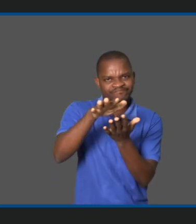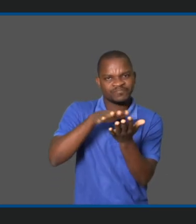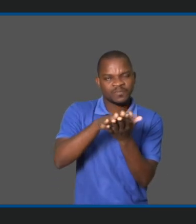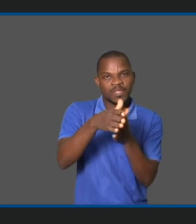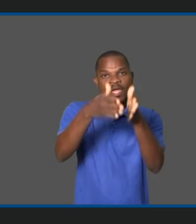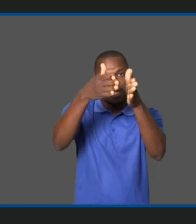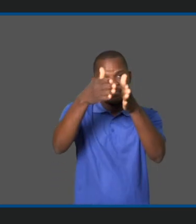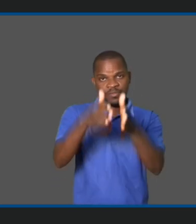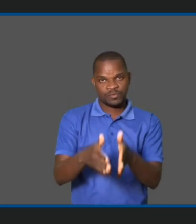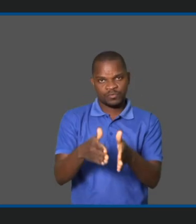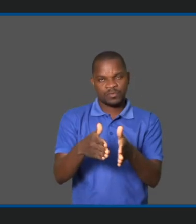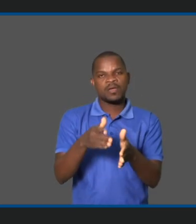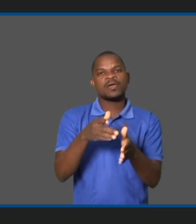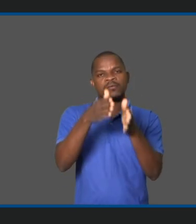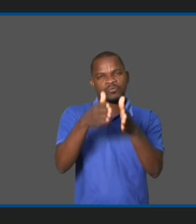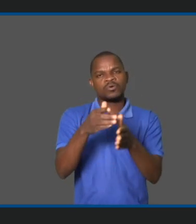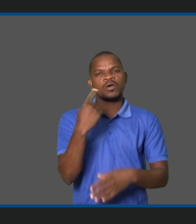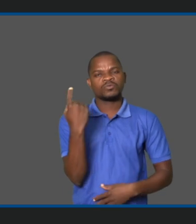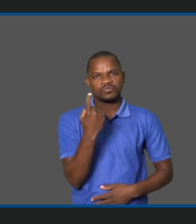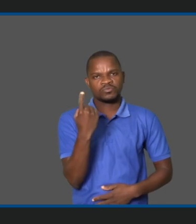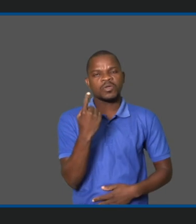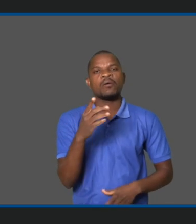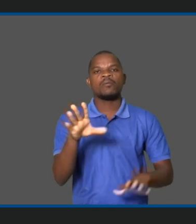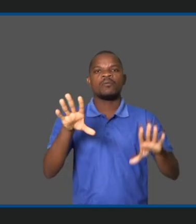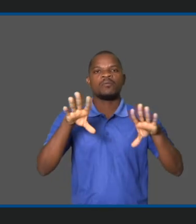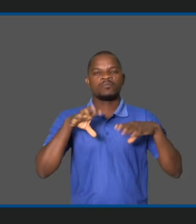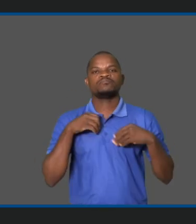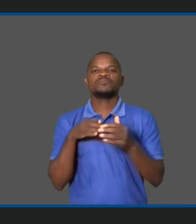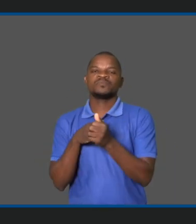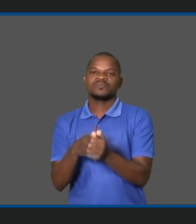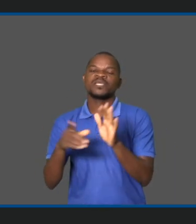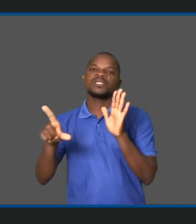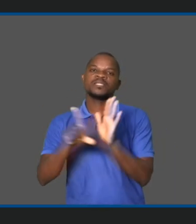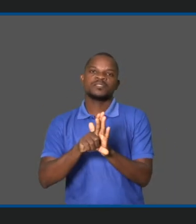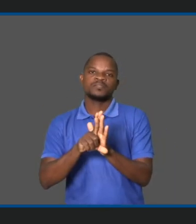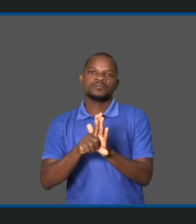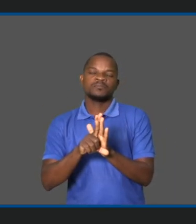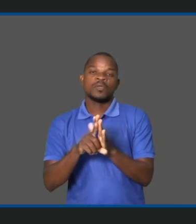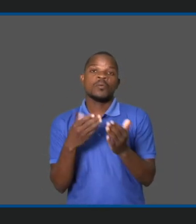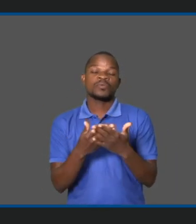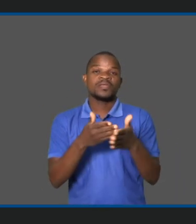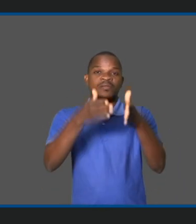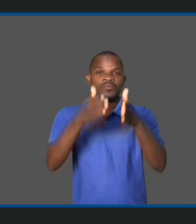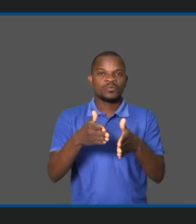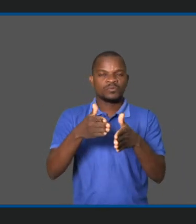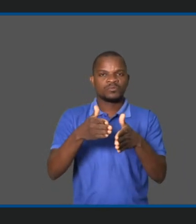lei. Até porque está-me a falar de um agente da polícia que estava devidamente